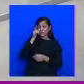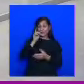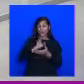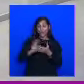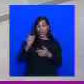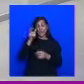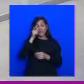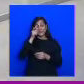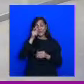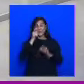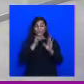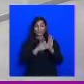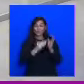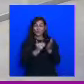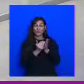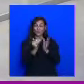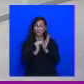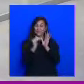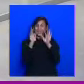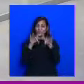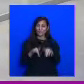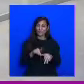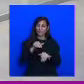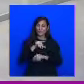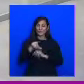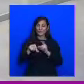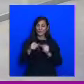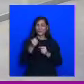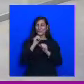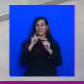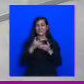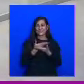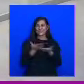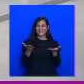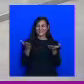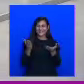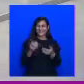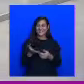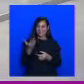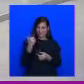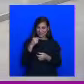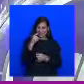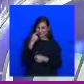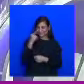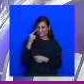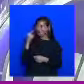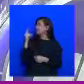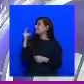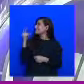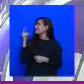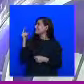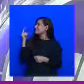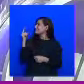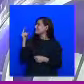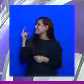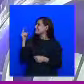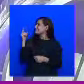Fique de olho na sua aposta do início ao fim do sorteio e boa sorte. Vamos lá? Bolas